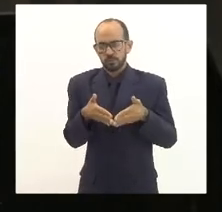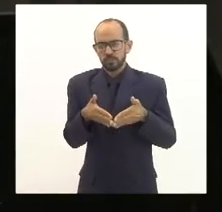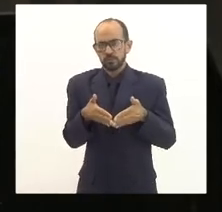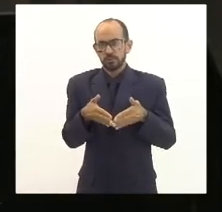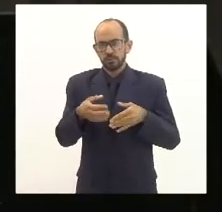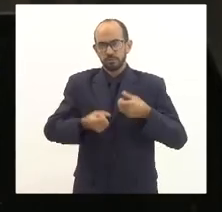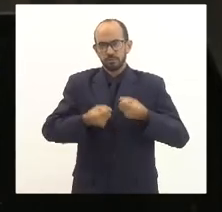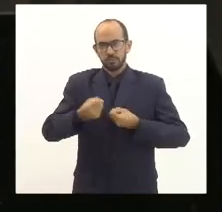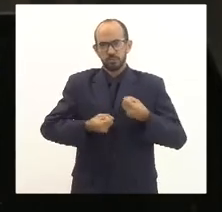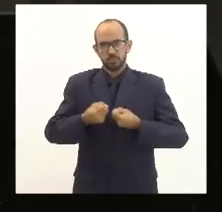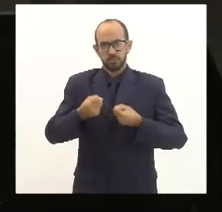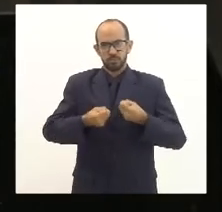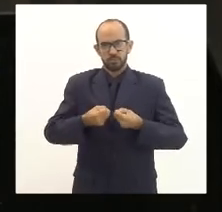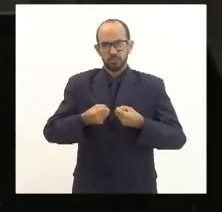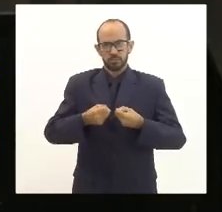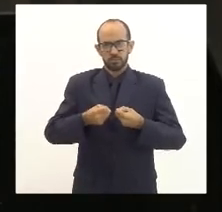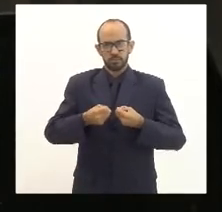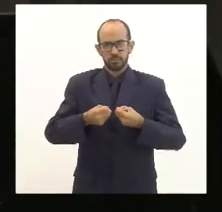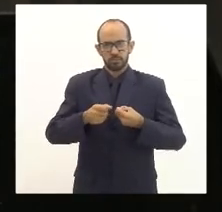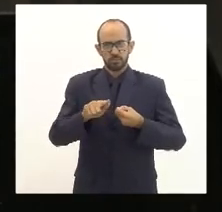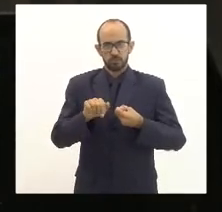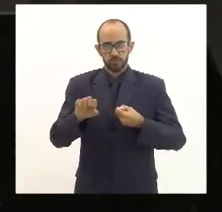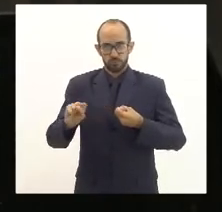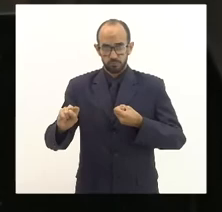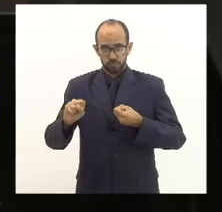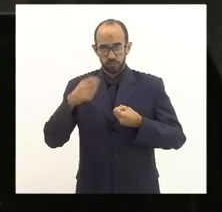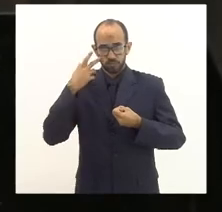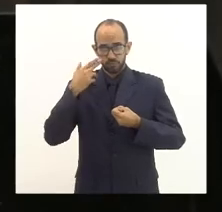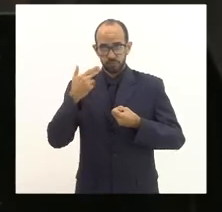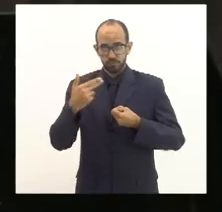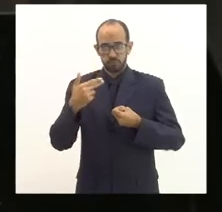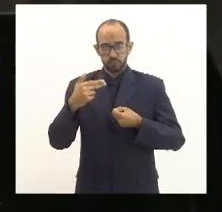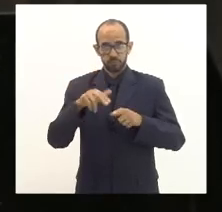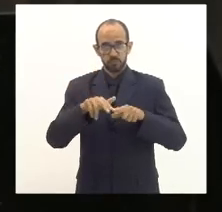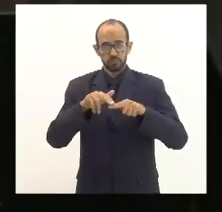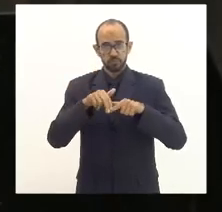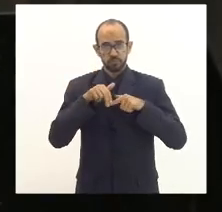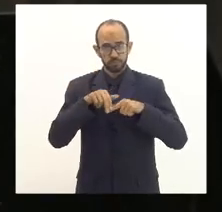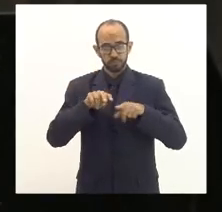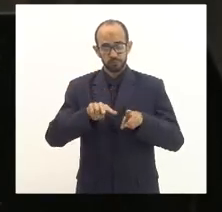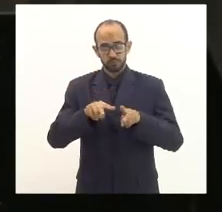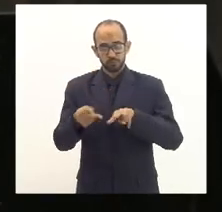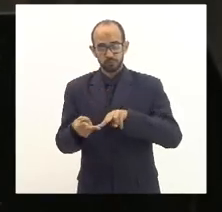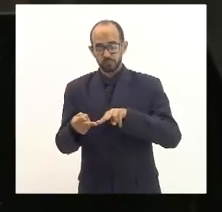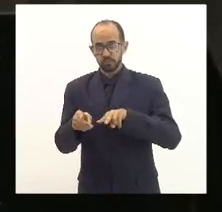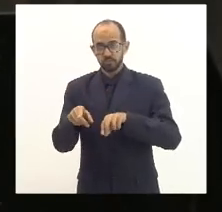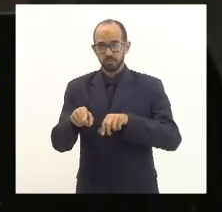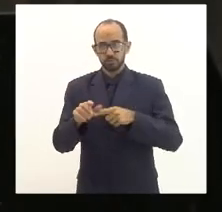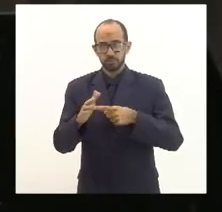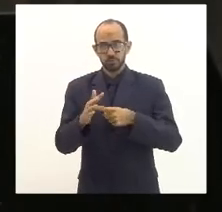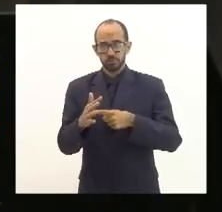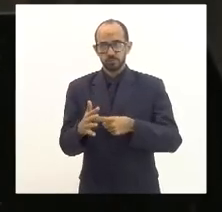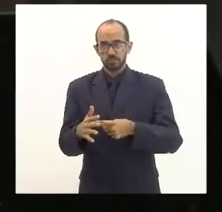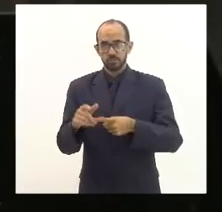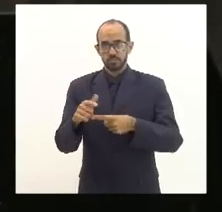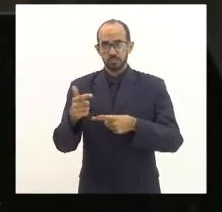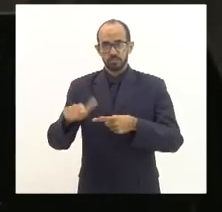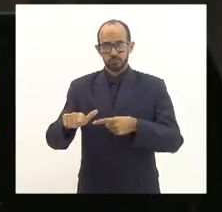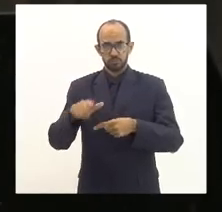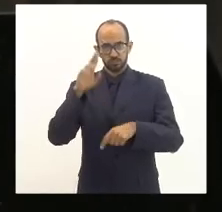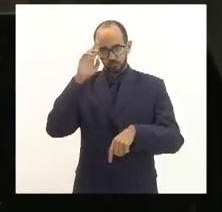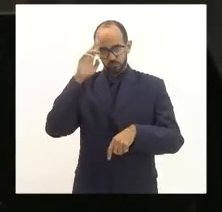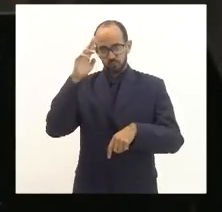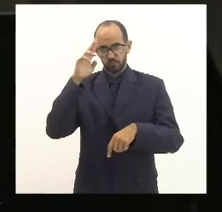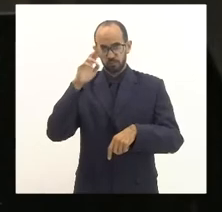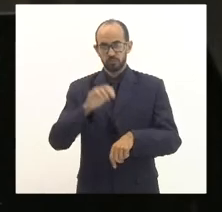veículos de gás natural em decorrência da simples transferência desse veículo automotor para outro